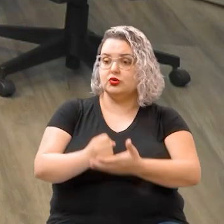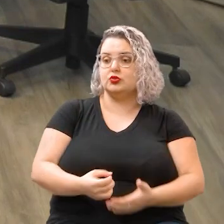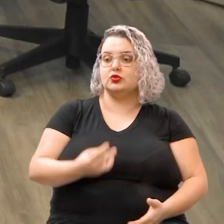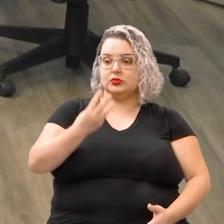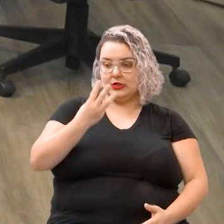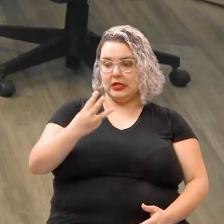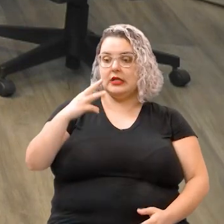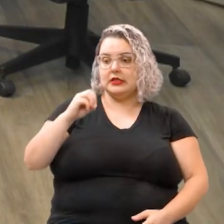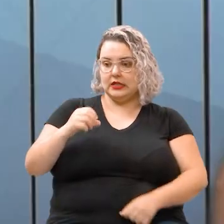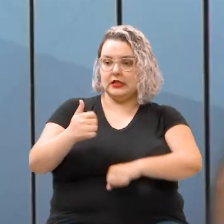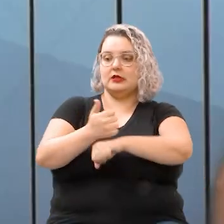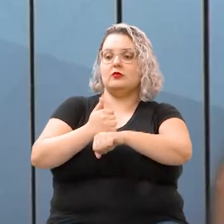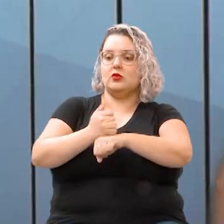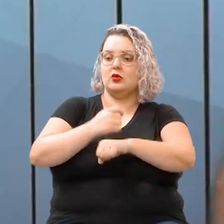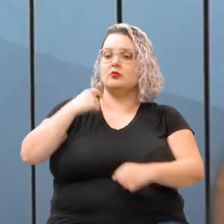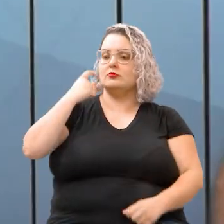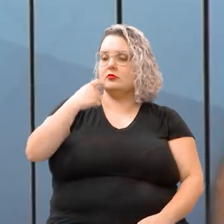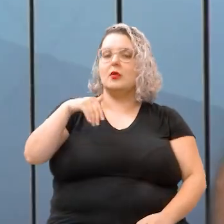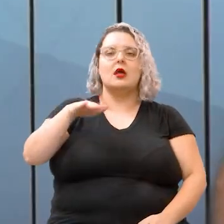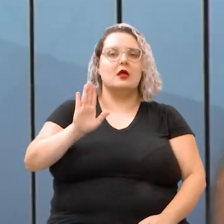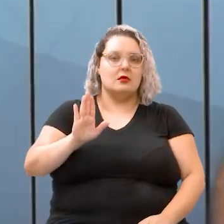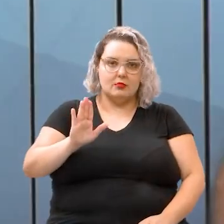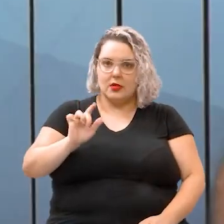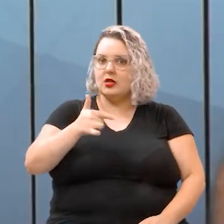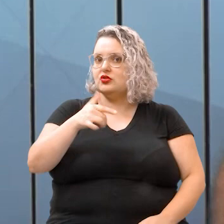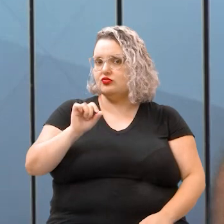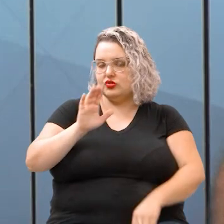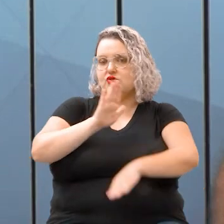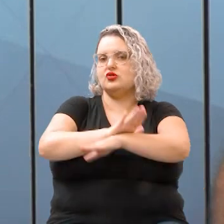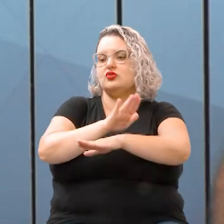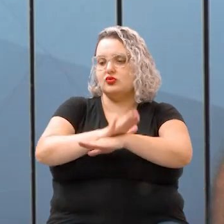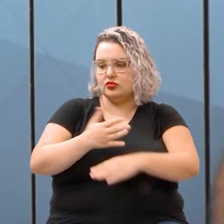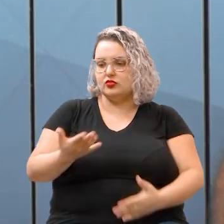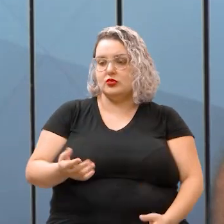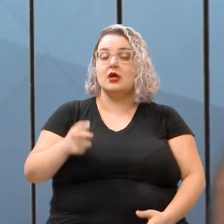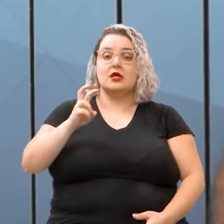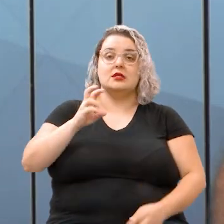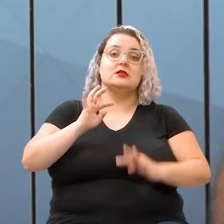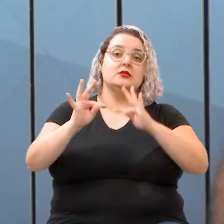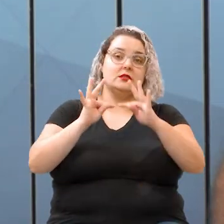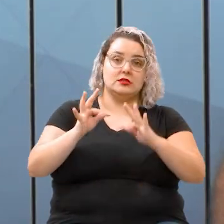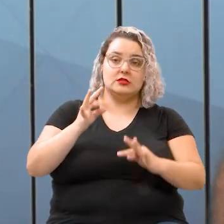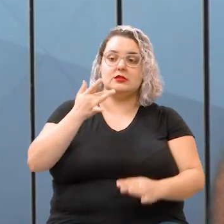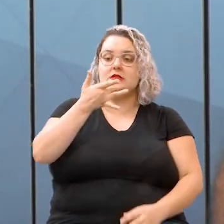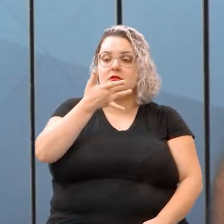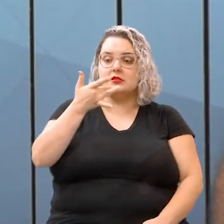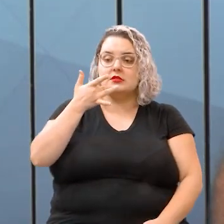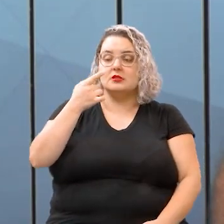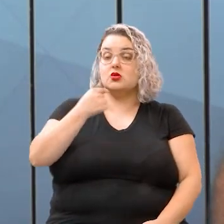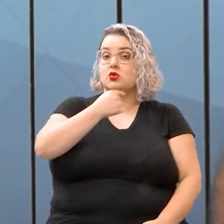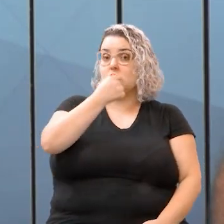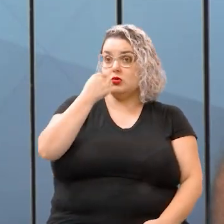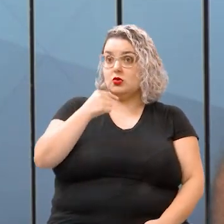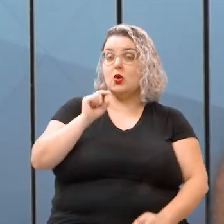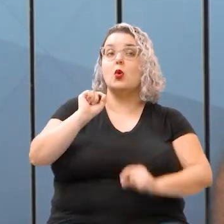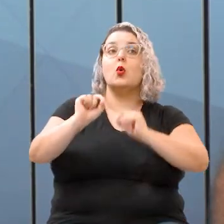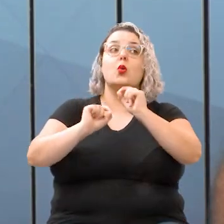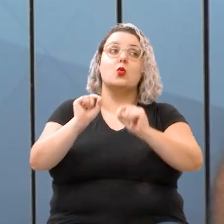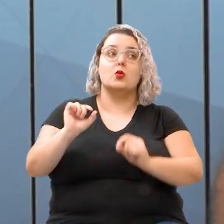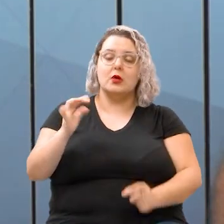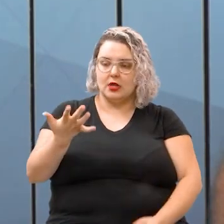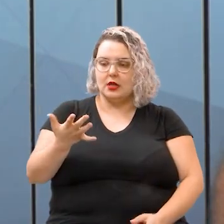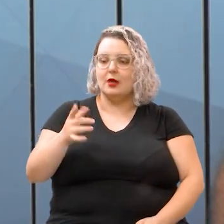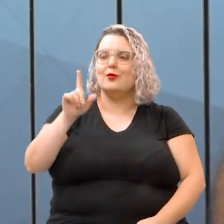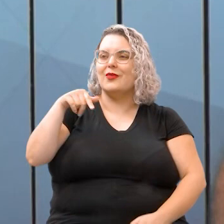30 dentistas, e mais de 20 auxiliares e 5 técnicos em saúde bucal. O que acontece é que é